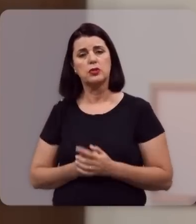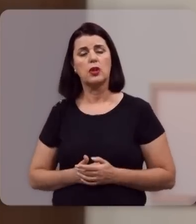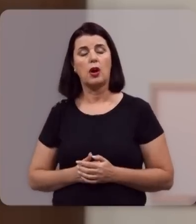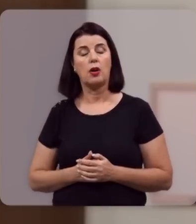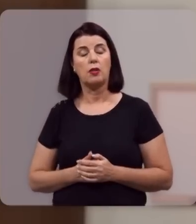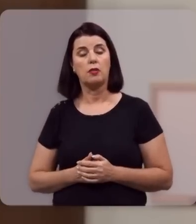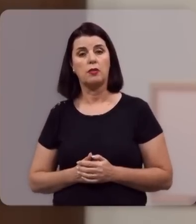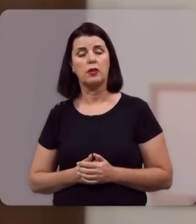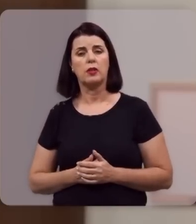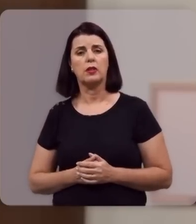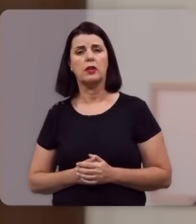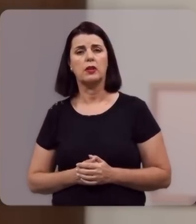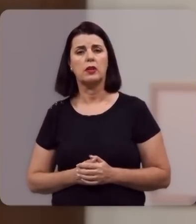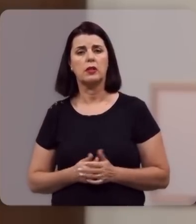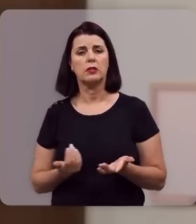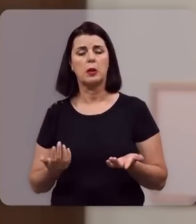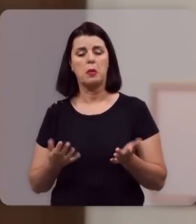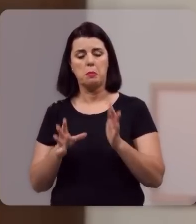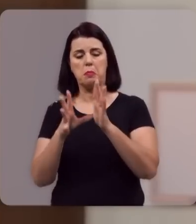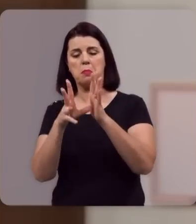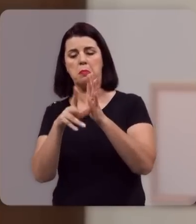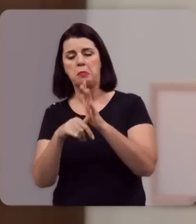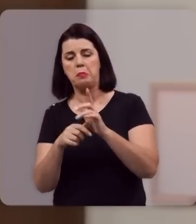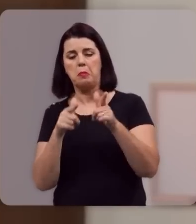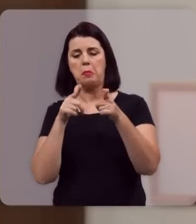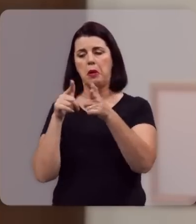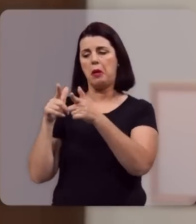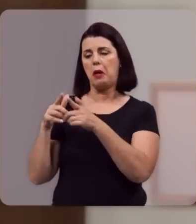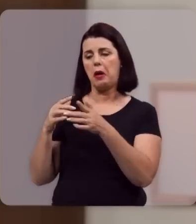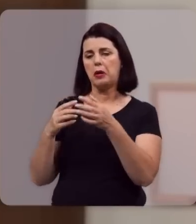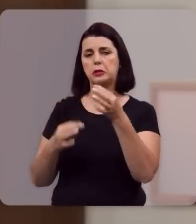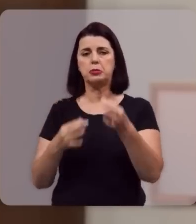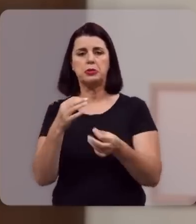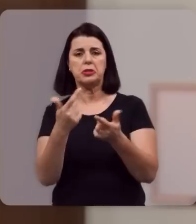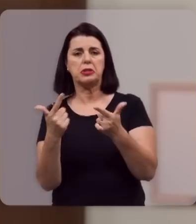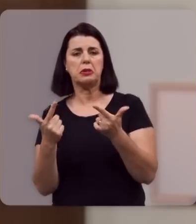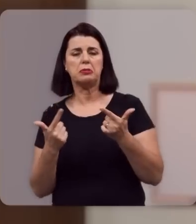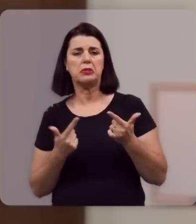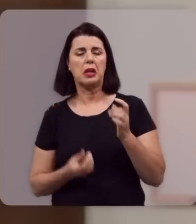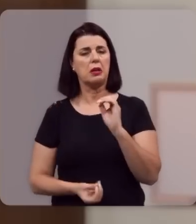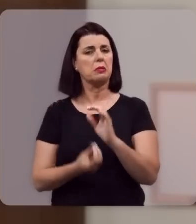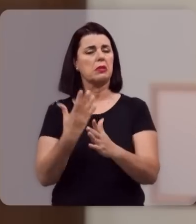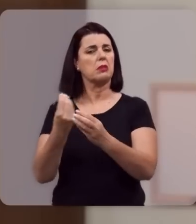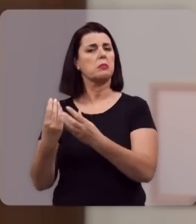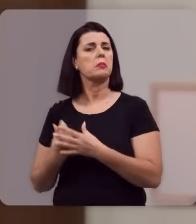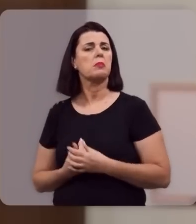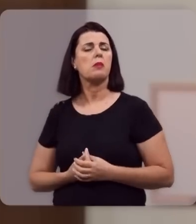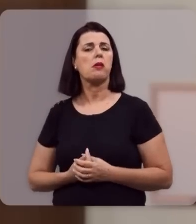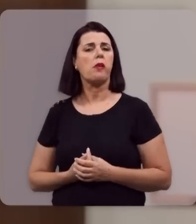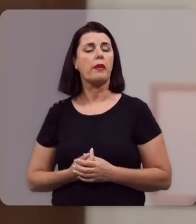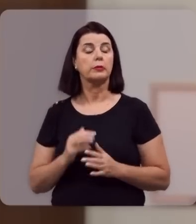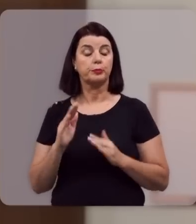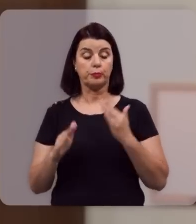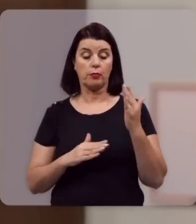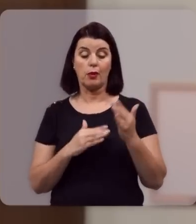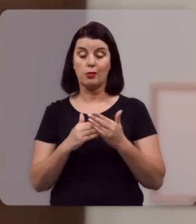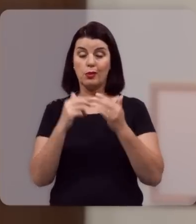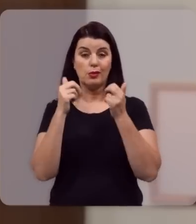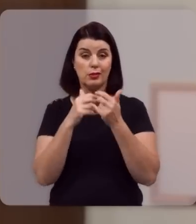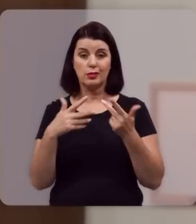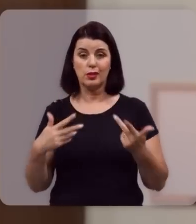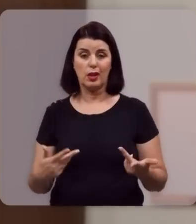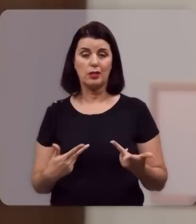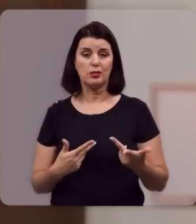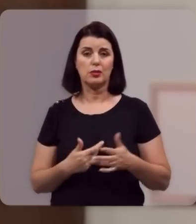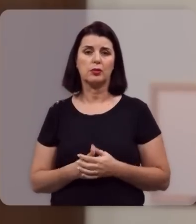O crime sendo incentivado, as injustiças sendo praticadas. Todas estas